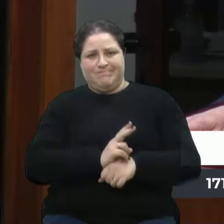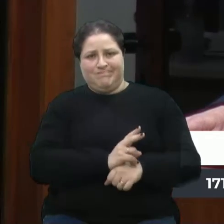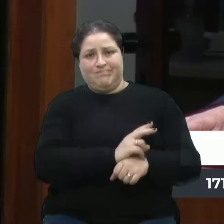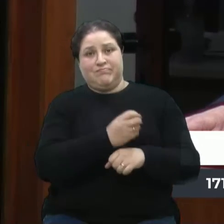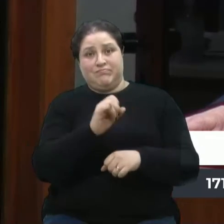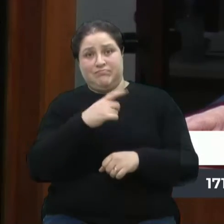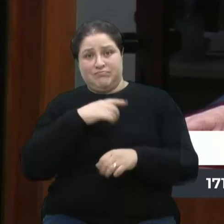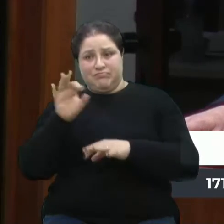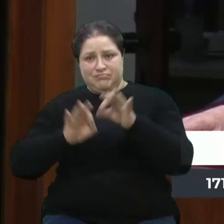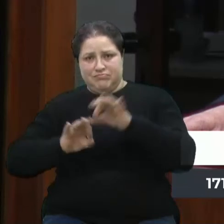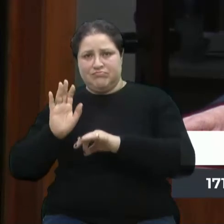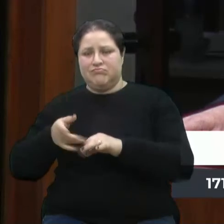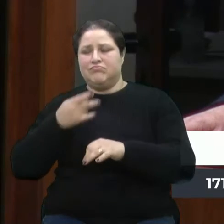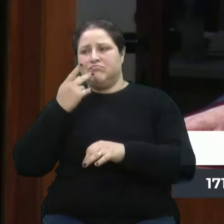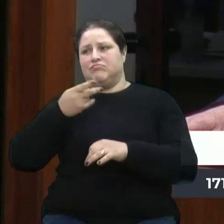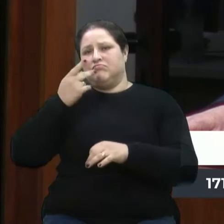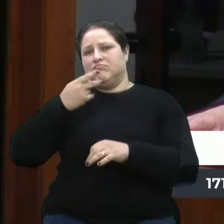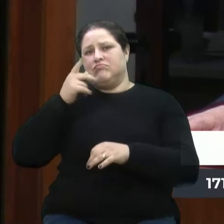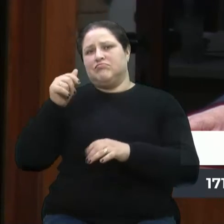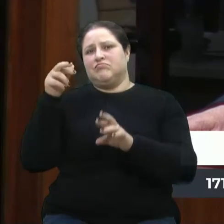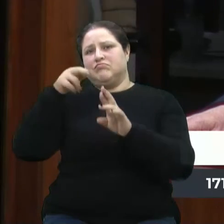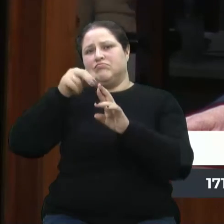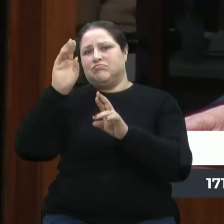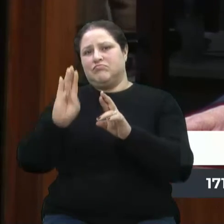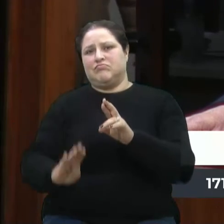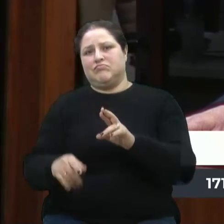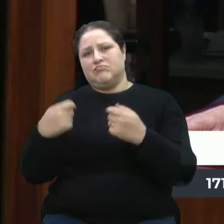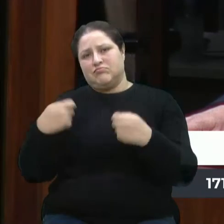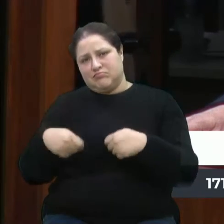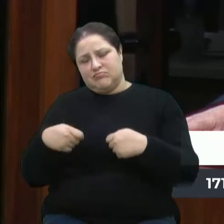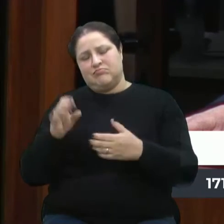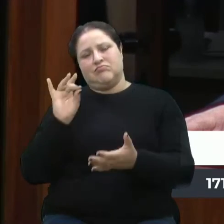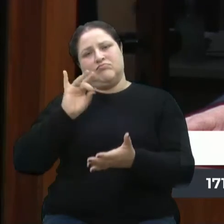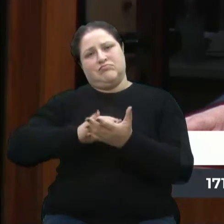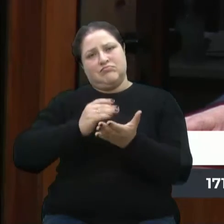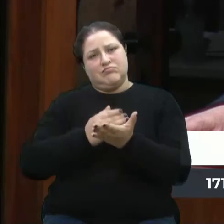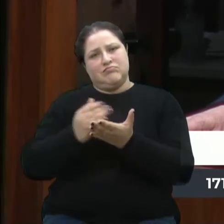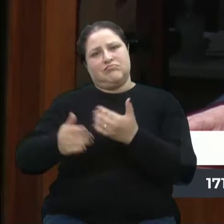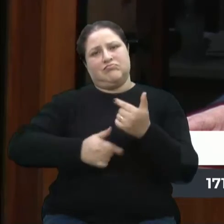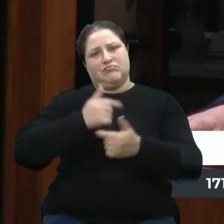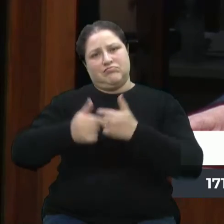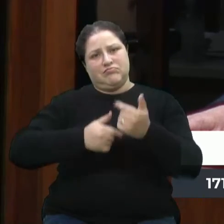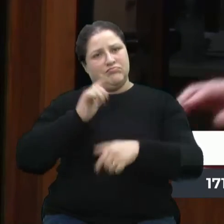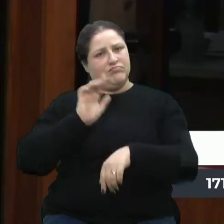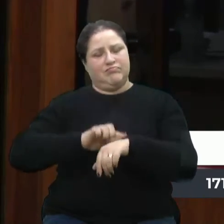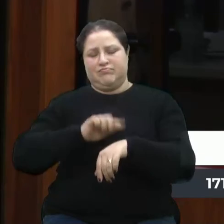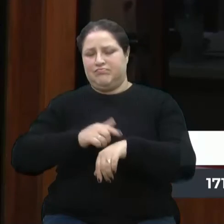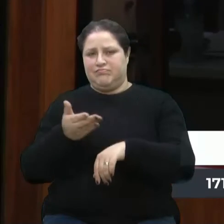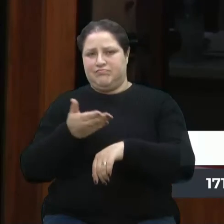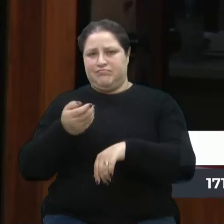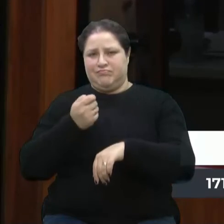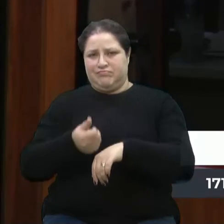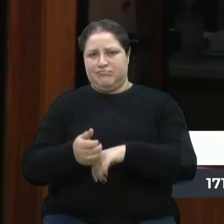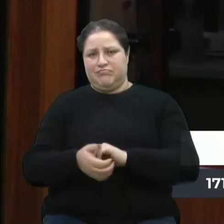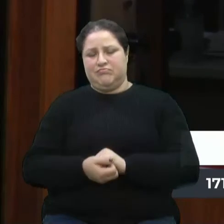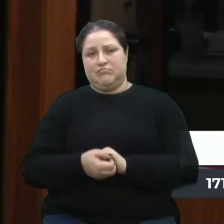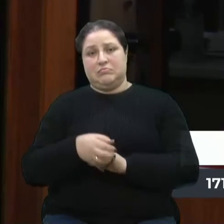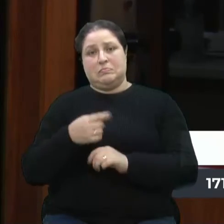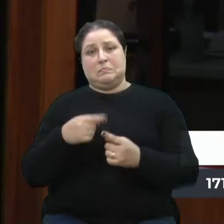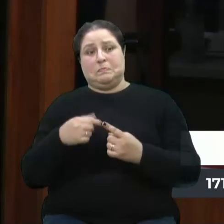falam que vai ser uma referência nacional, que seja posto em prática imediatamente, porque a gente